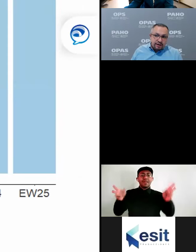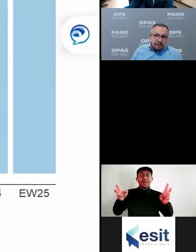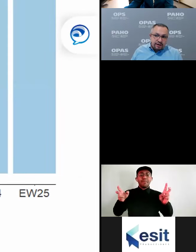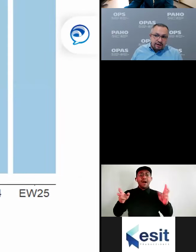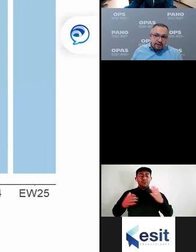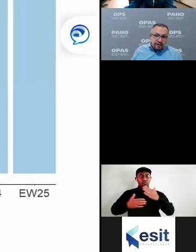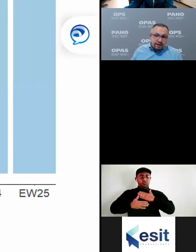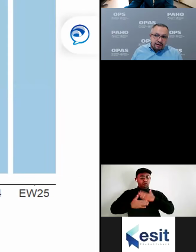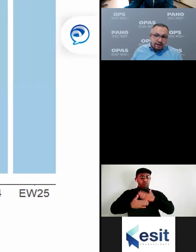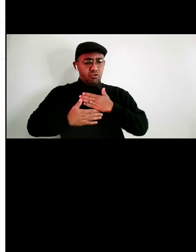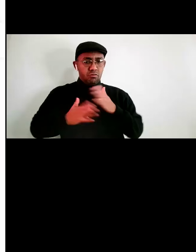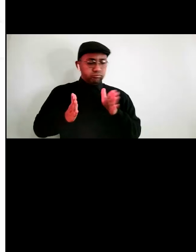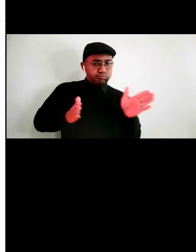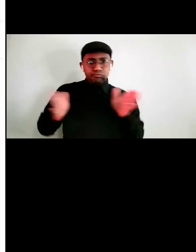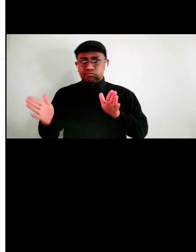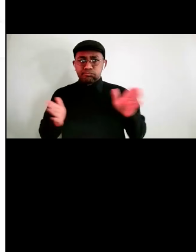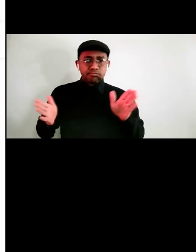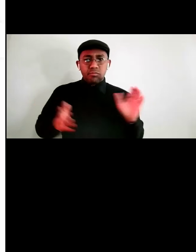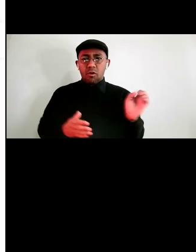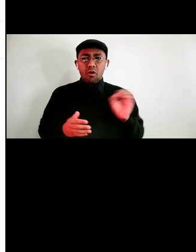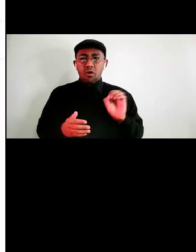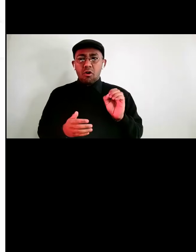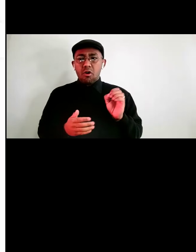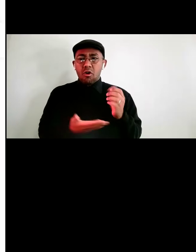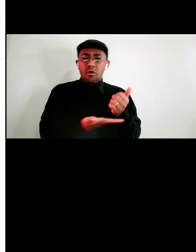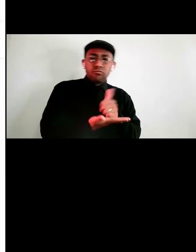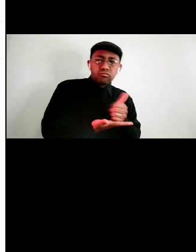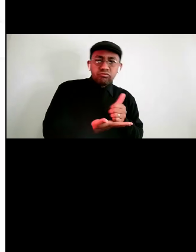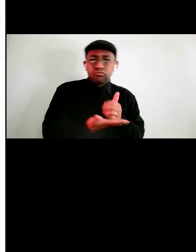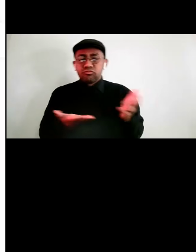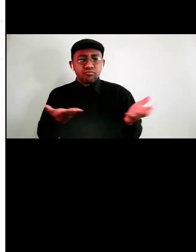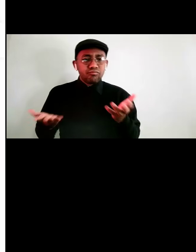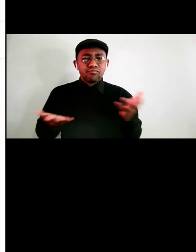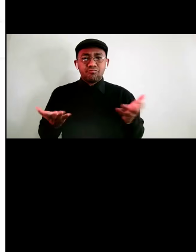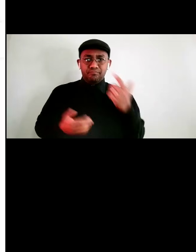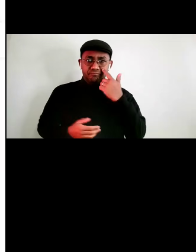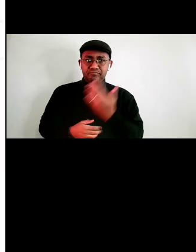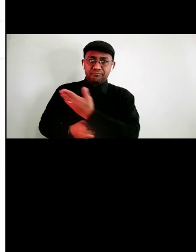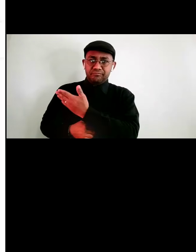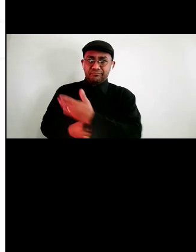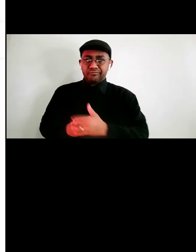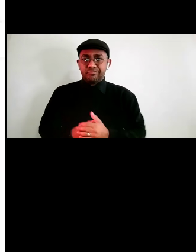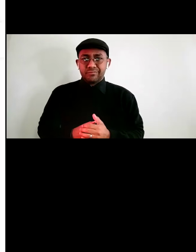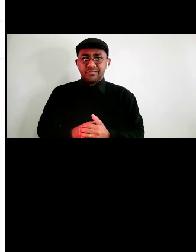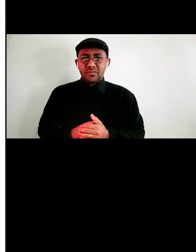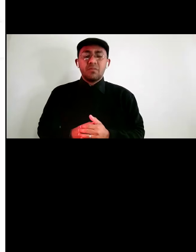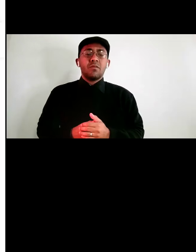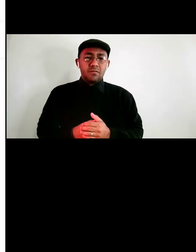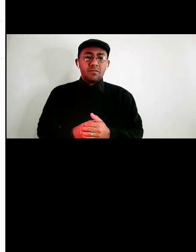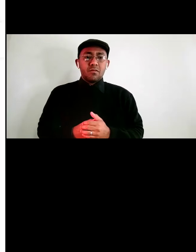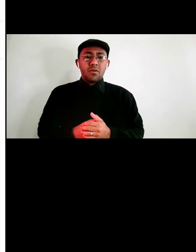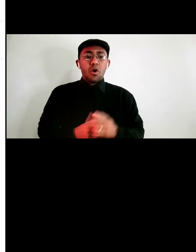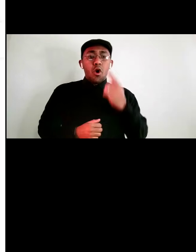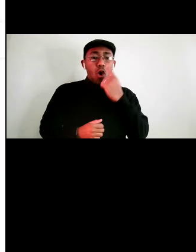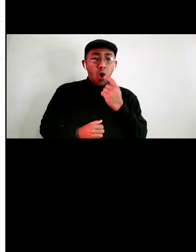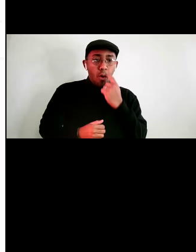a mesma, para aqueles casos onde contamos com informação, a maior parte foram em